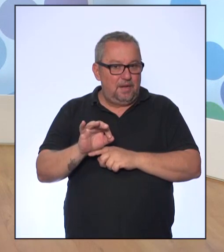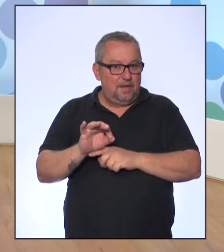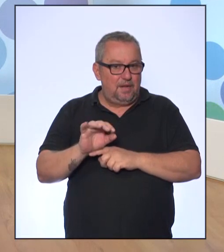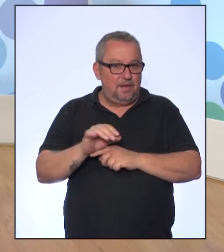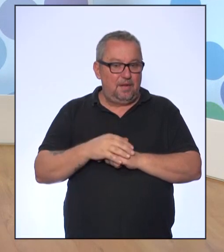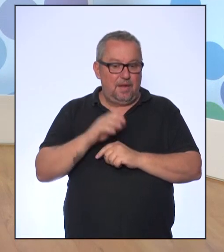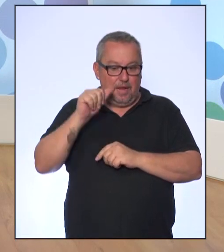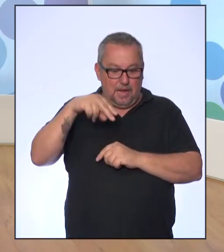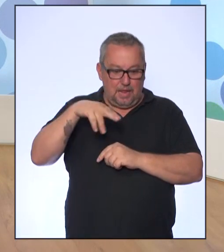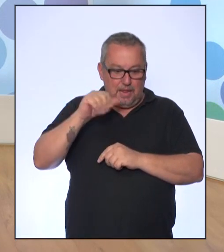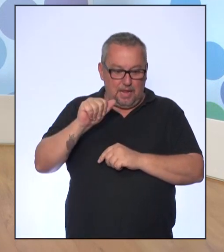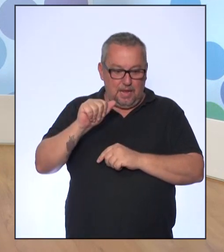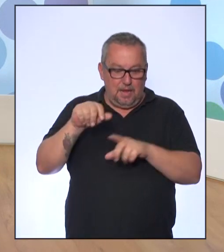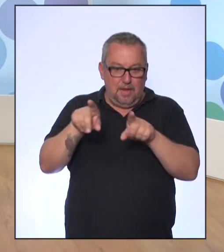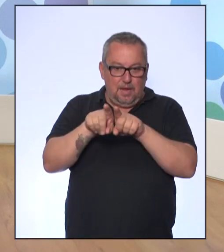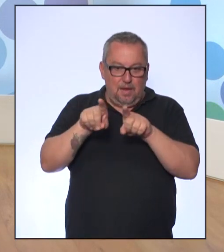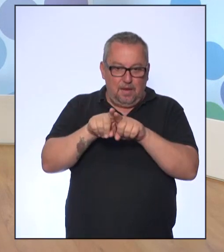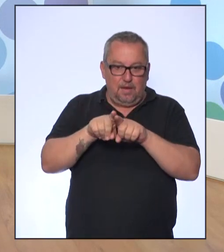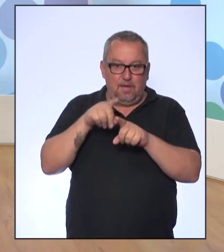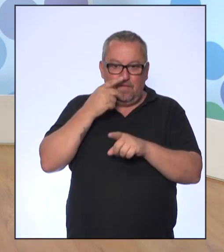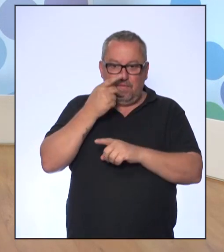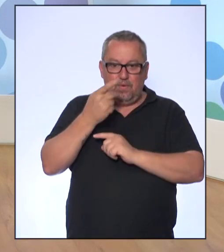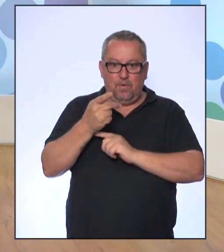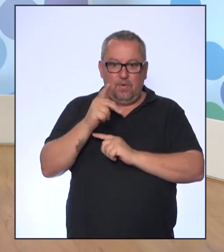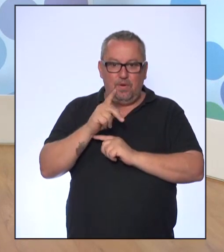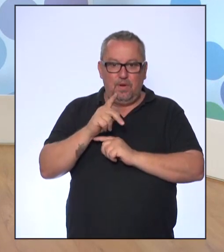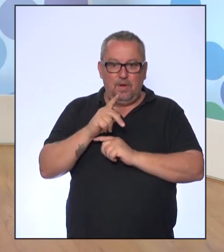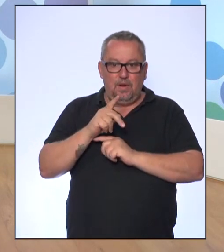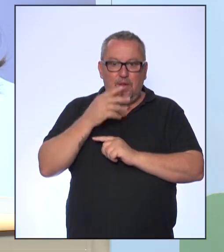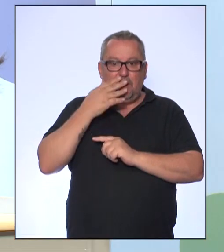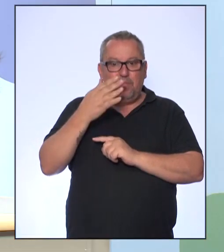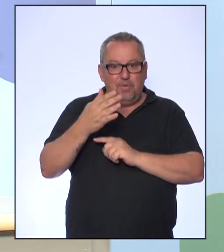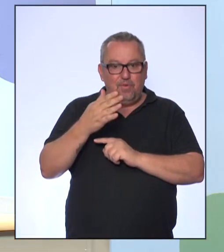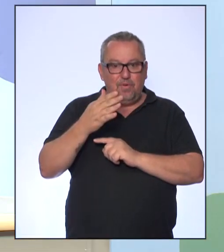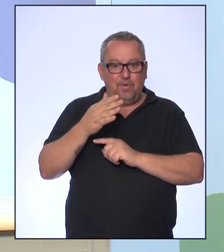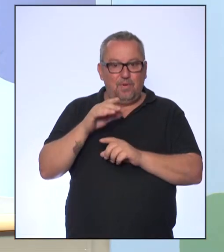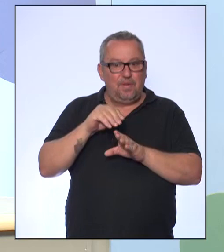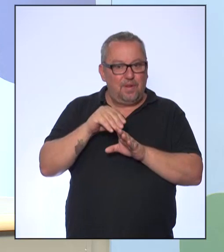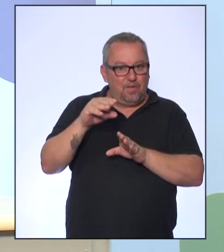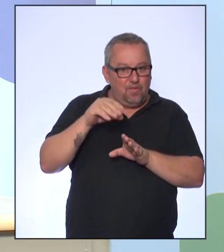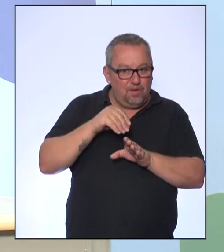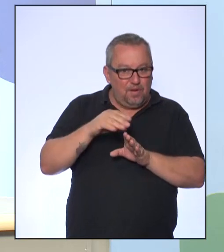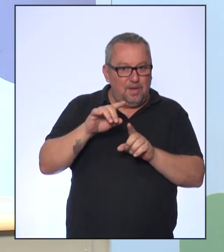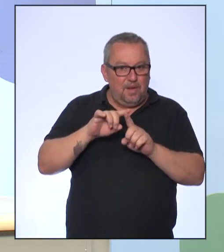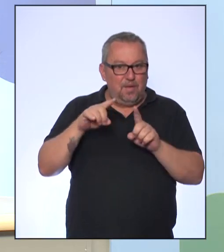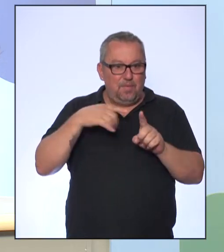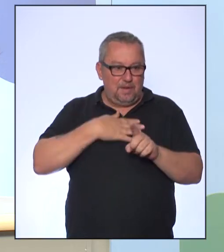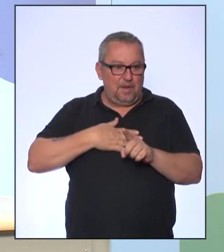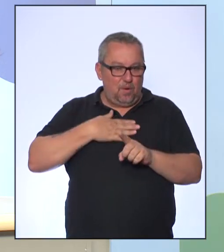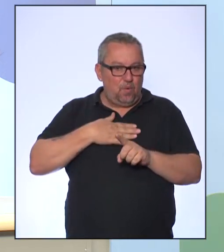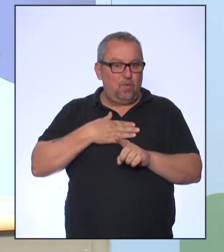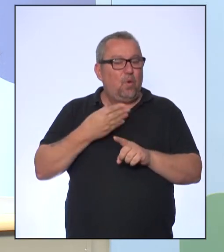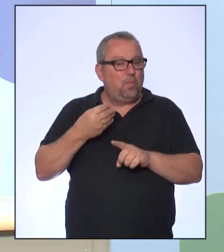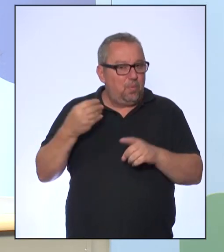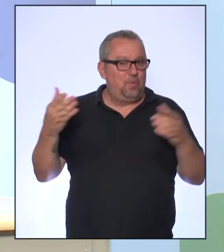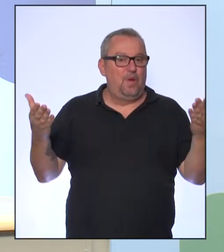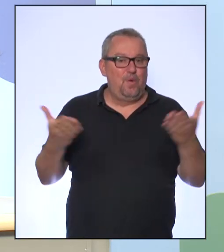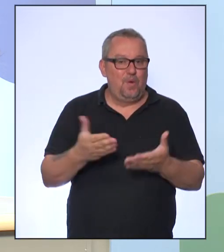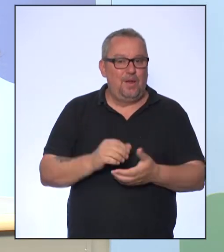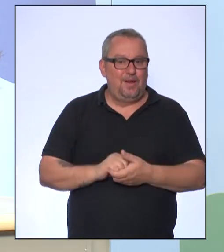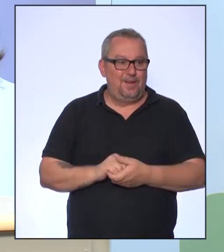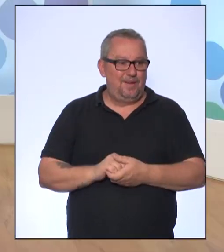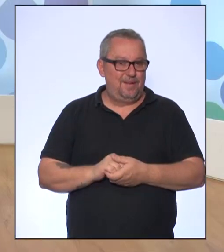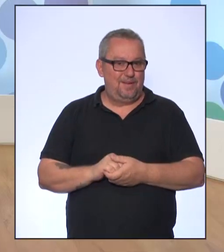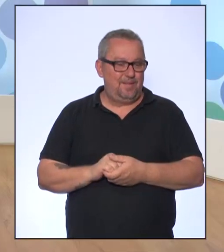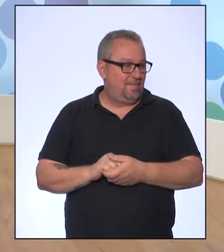Ana Carolina e a Ashley que pediu para essa dica aqui, mas ela tudo ok agora. Não,